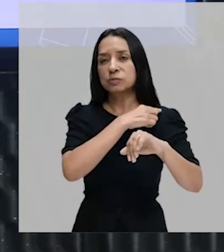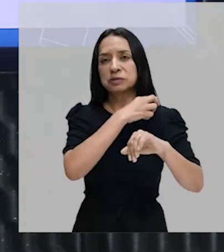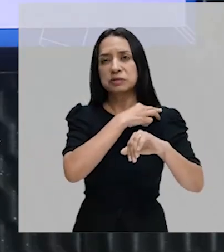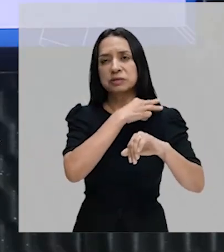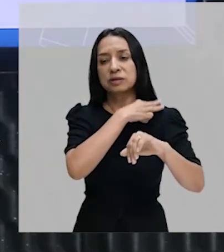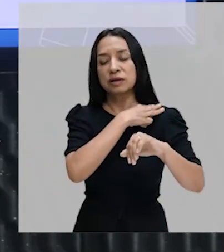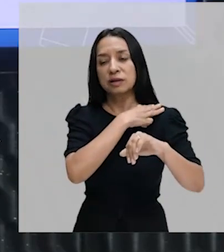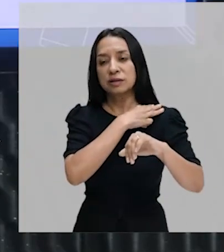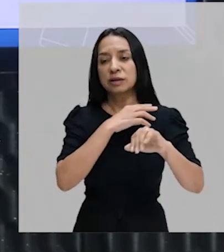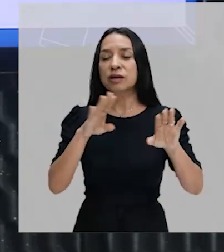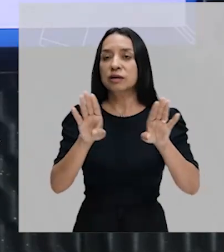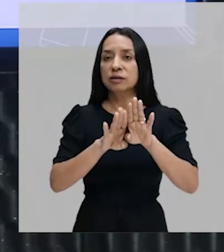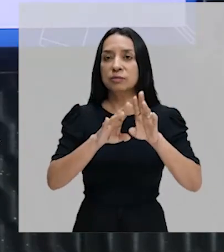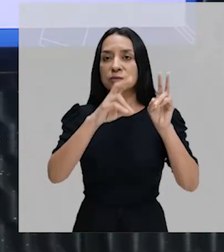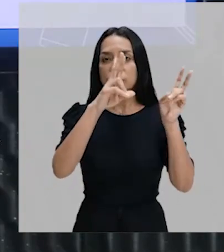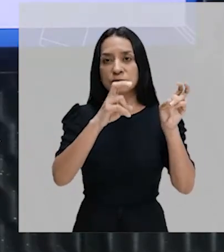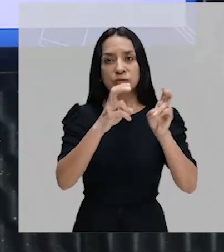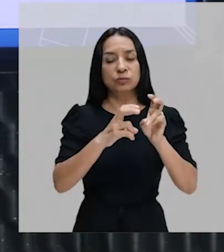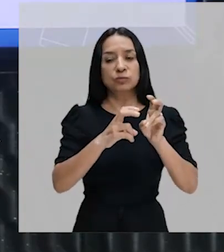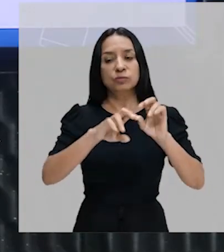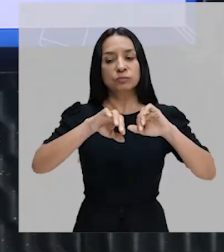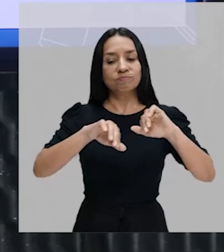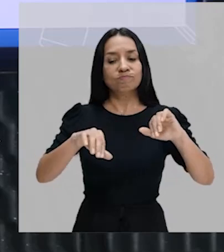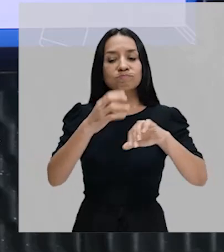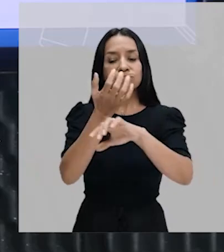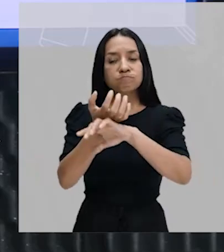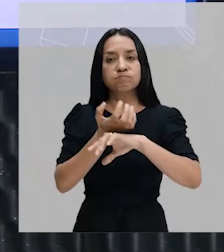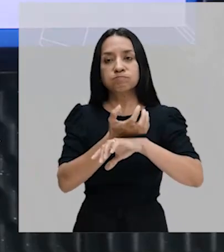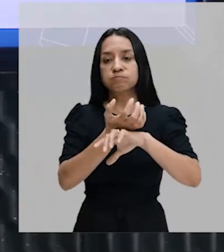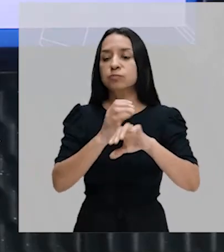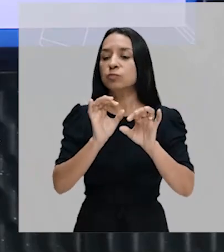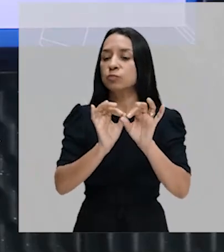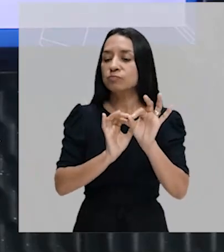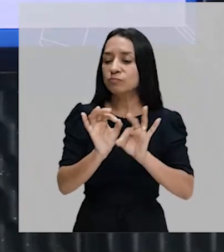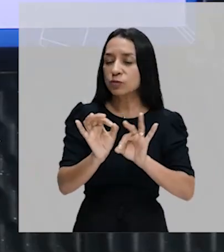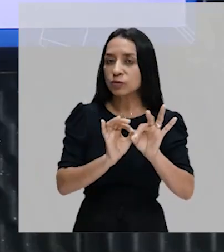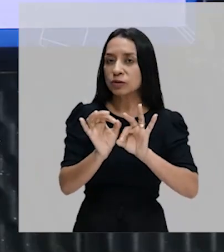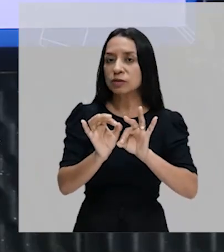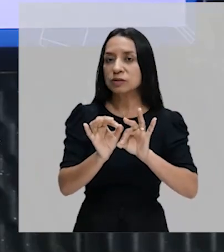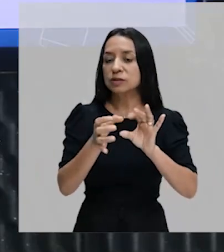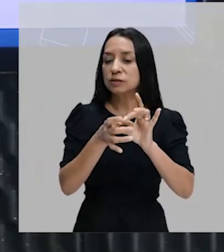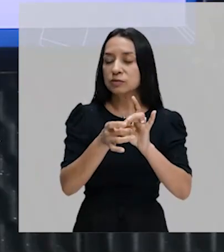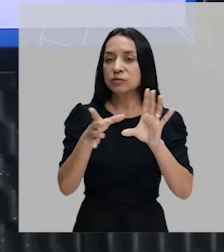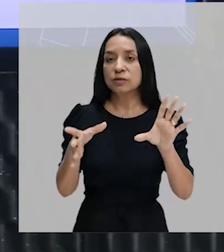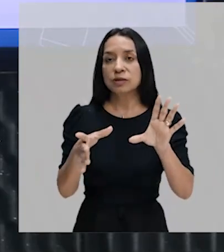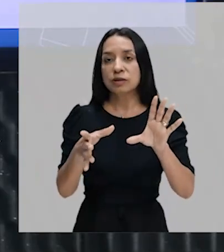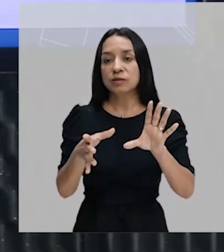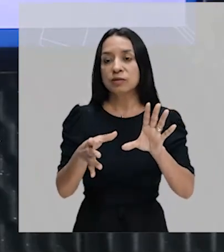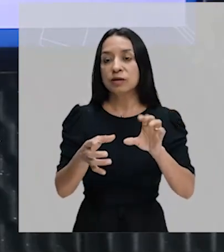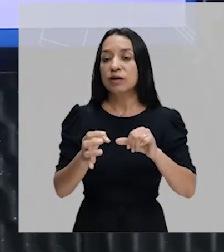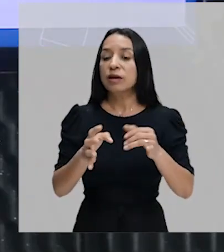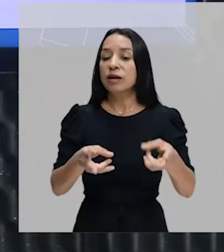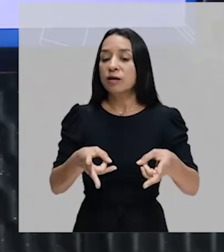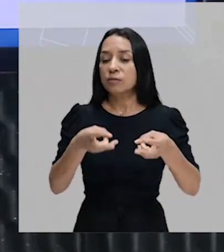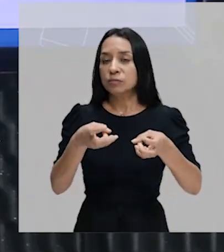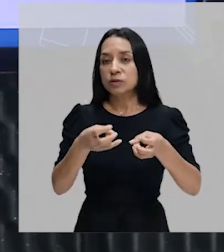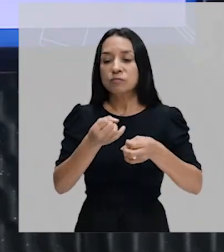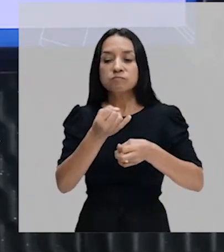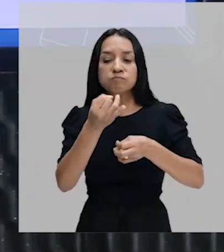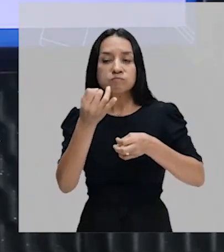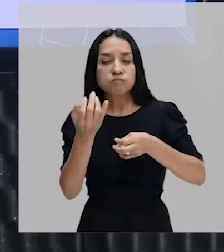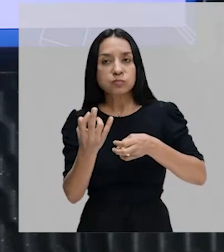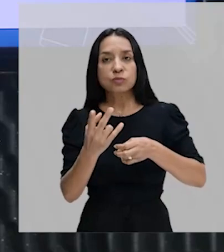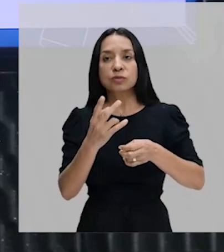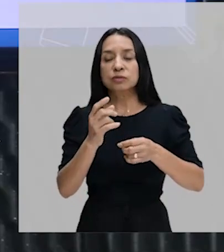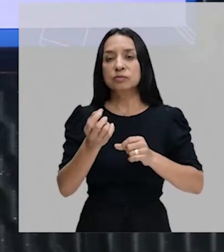por disciplina, tá bom? Tudo organizadinho e à tua disposição quantas vezes você quiser, tá bom? Então, agora sim,